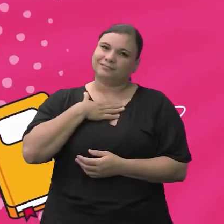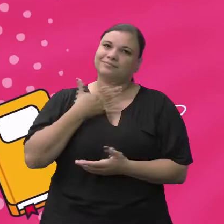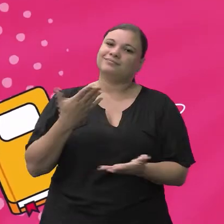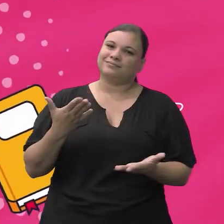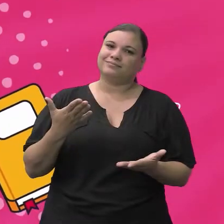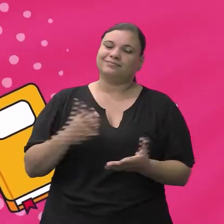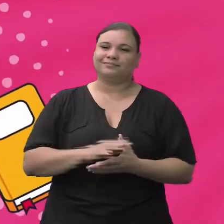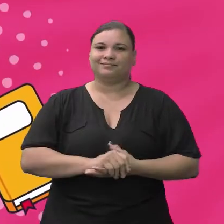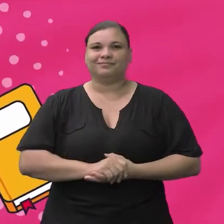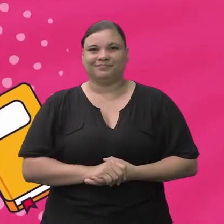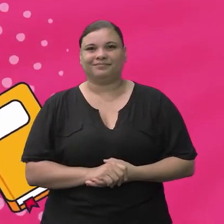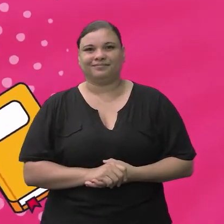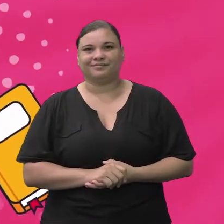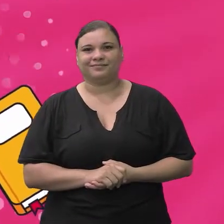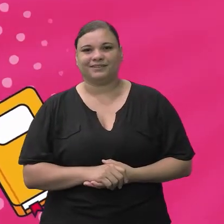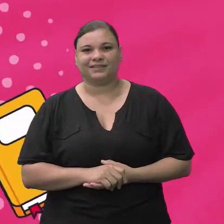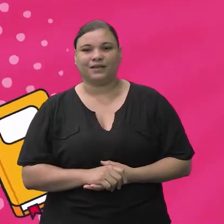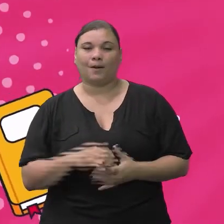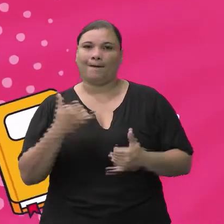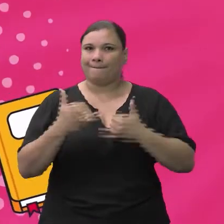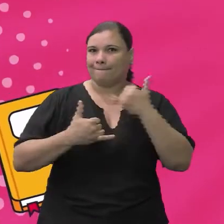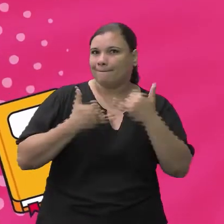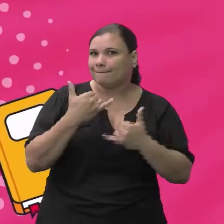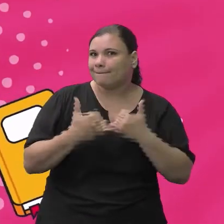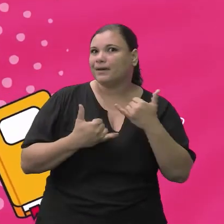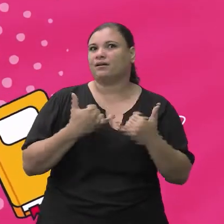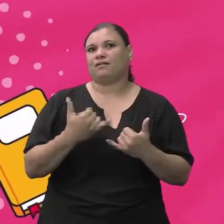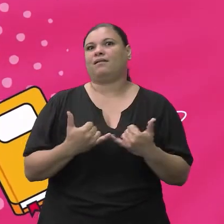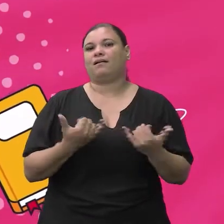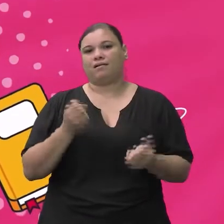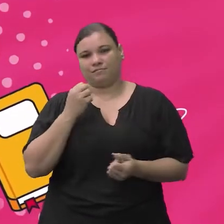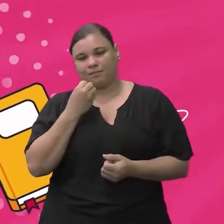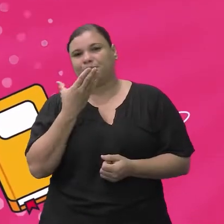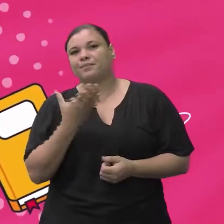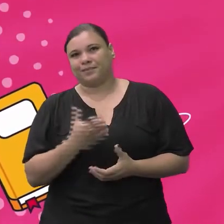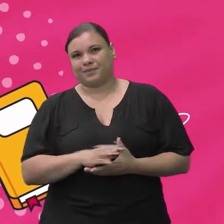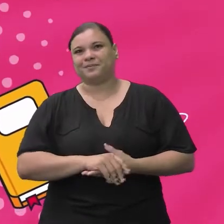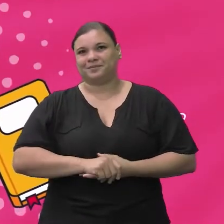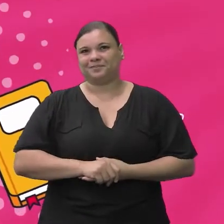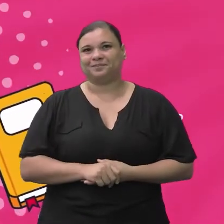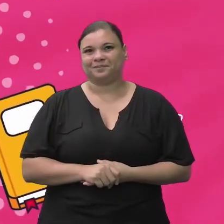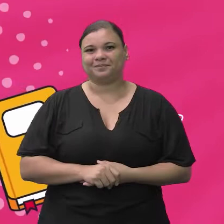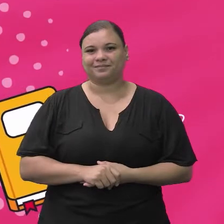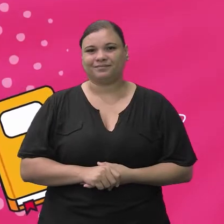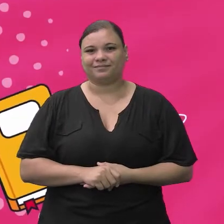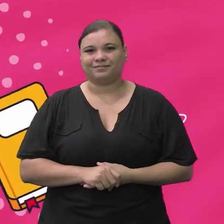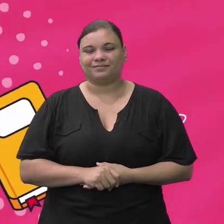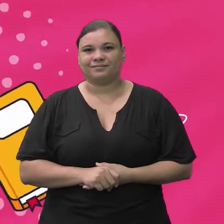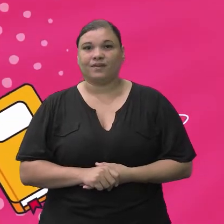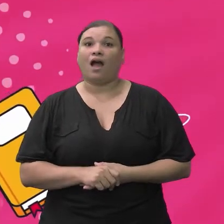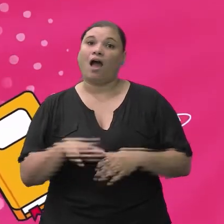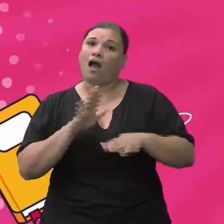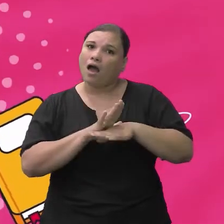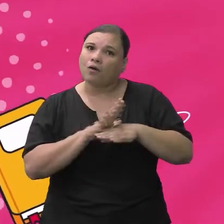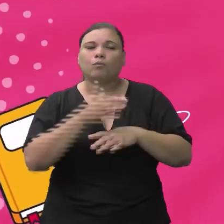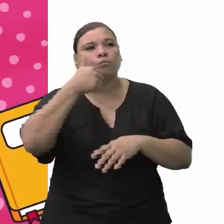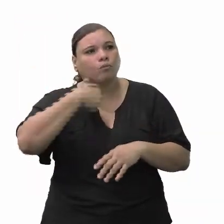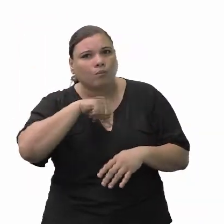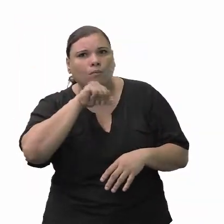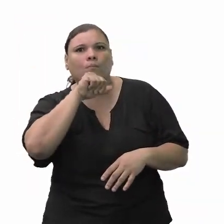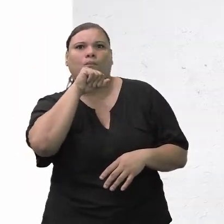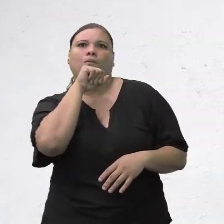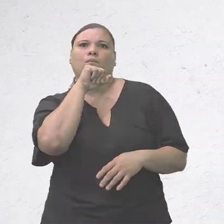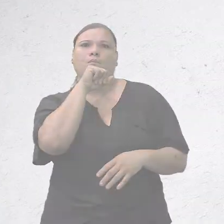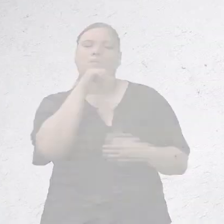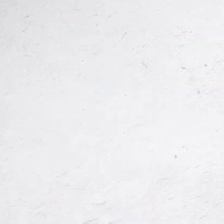Brincar de boneca, brincar no parquinho. Ver a minha mãe lavando a louça e eu ajudando ela.